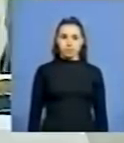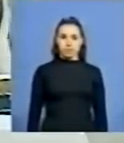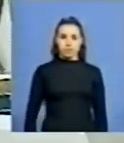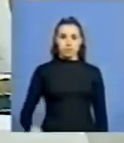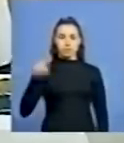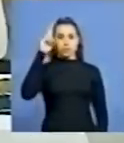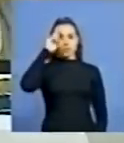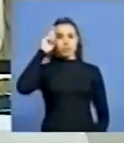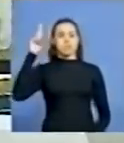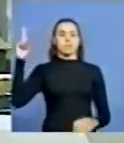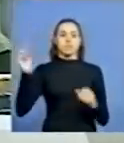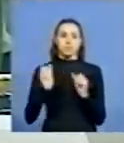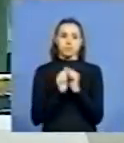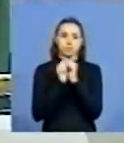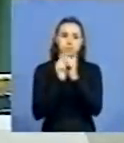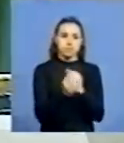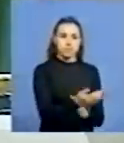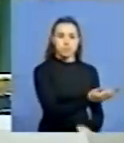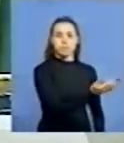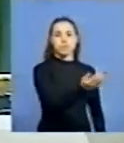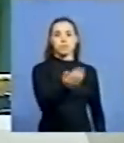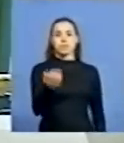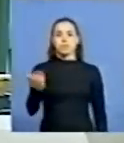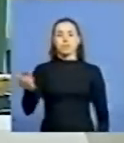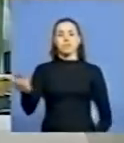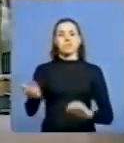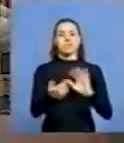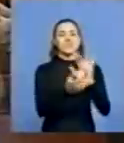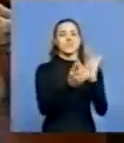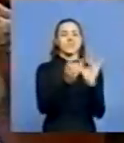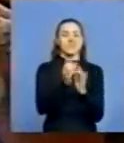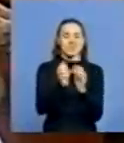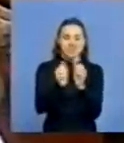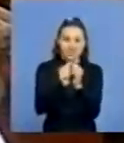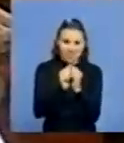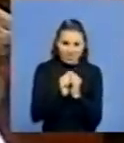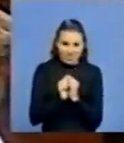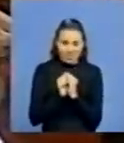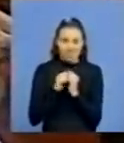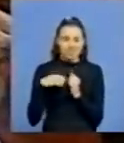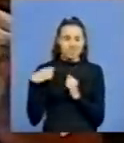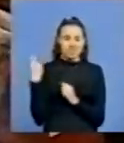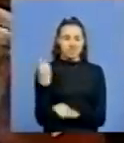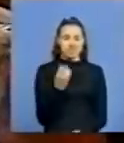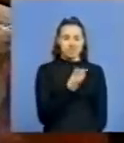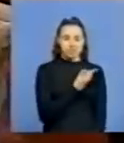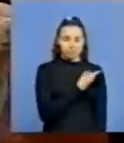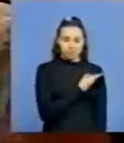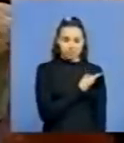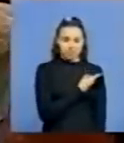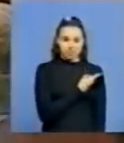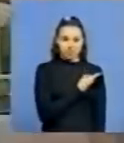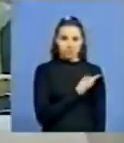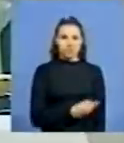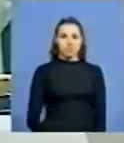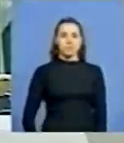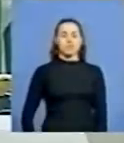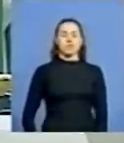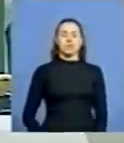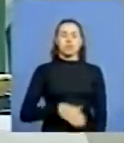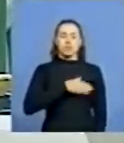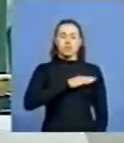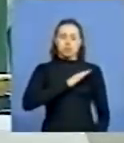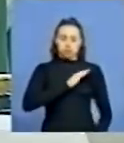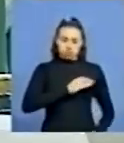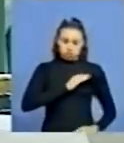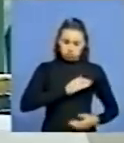O Senhor esteja convosco. Ele está no meio de nós.